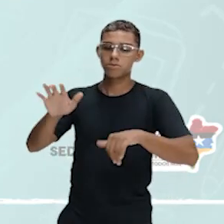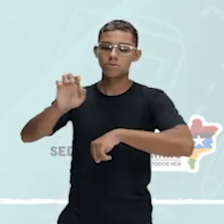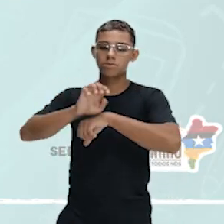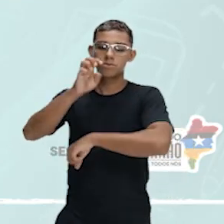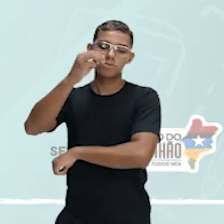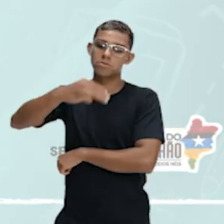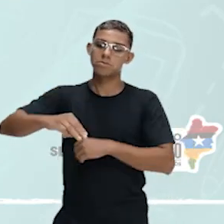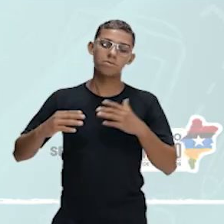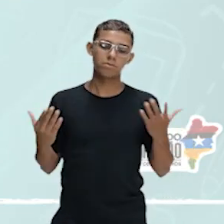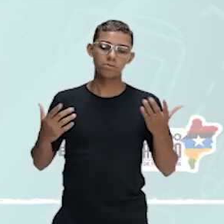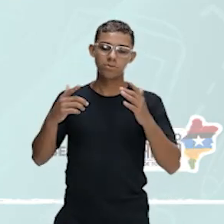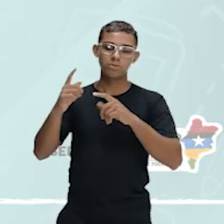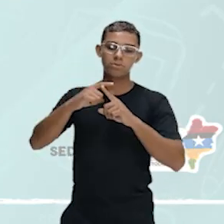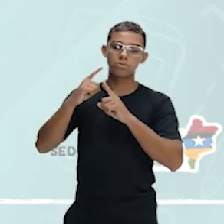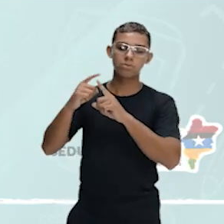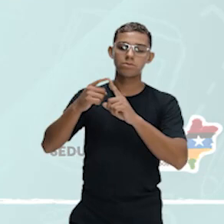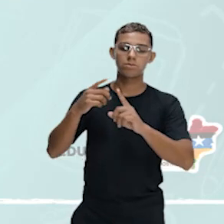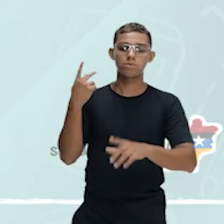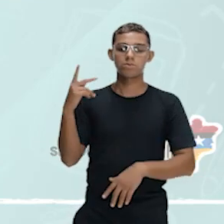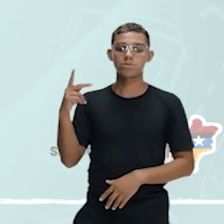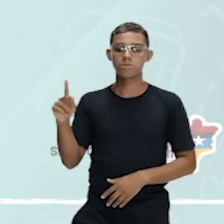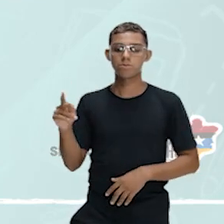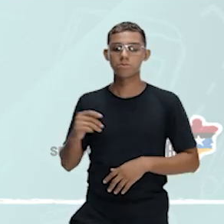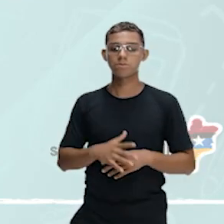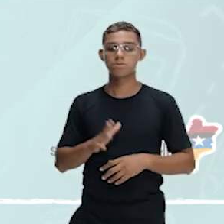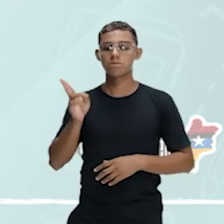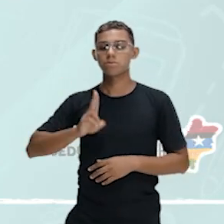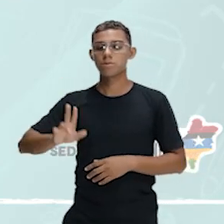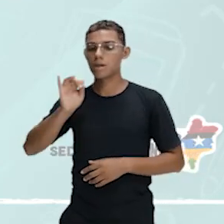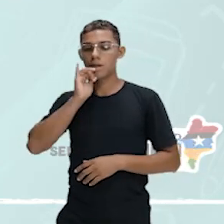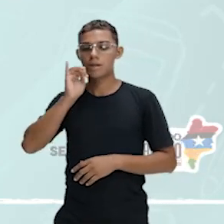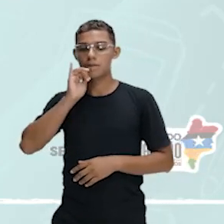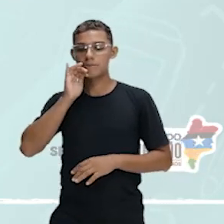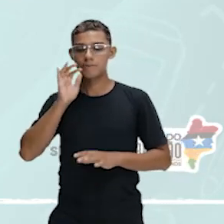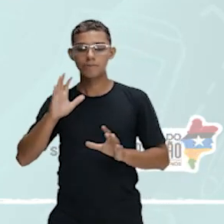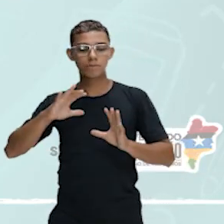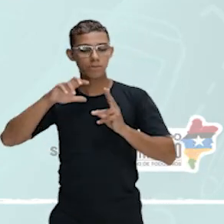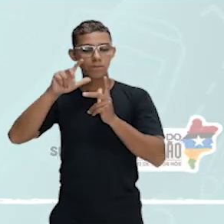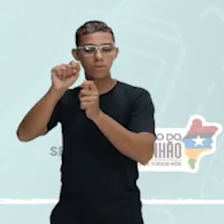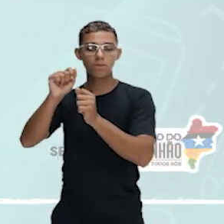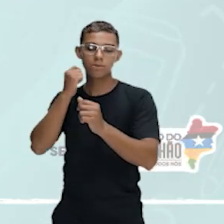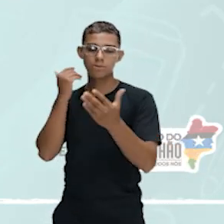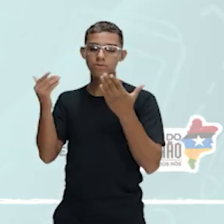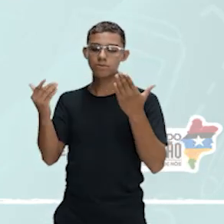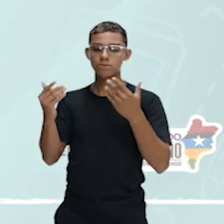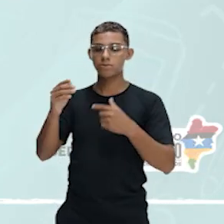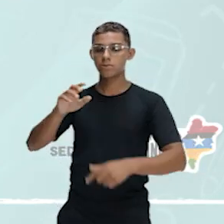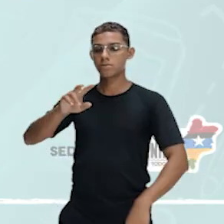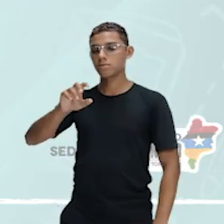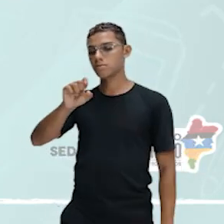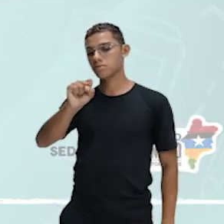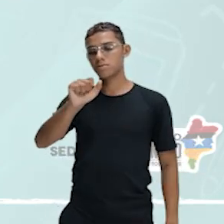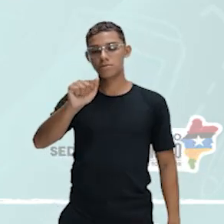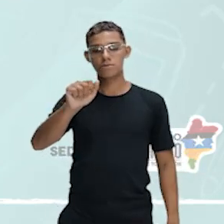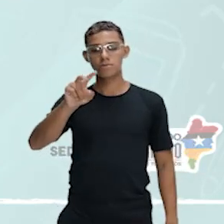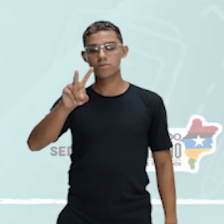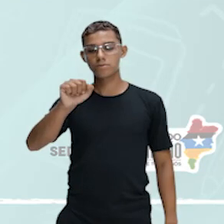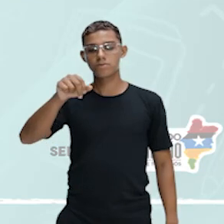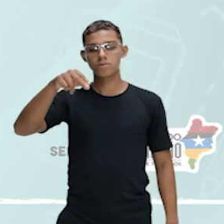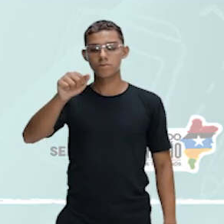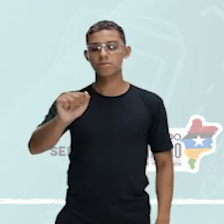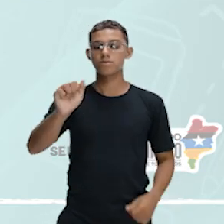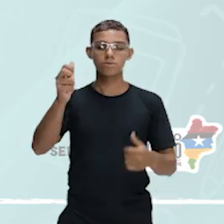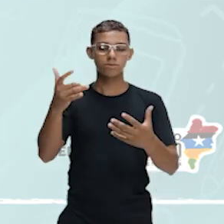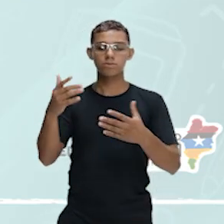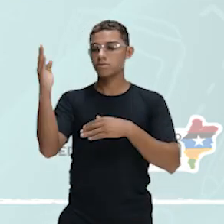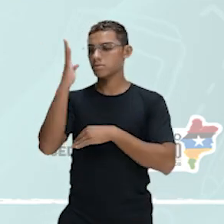de bioma que é pertencente ao bioma mundial conhecido como savana. Então, a